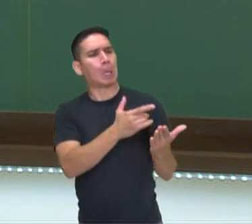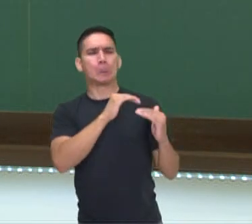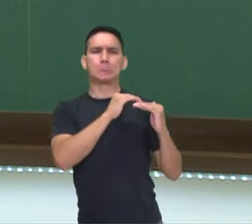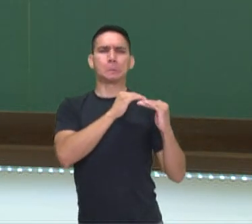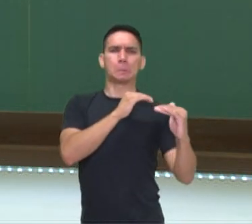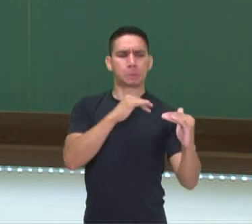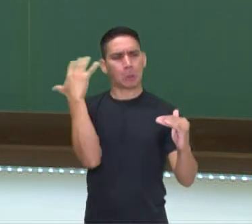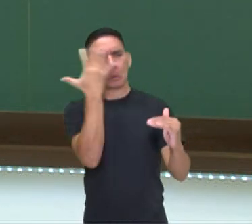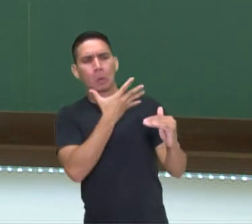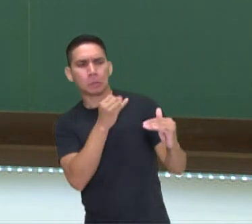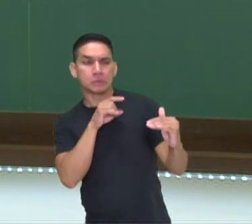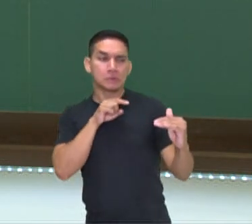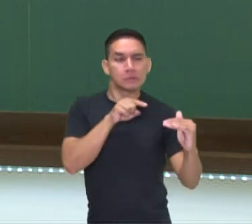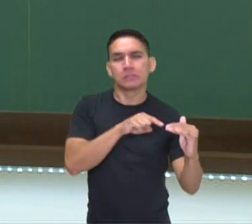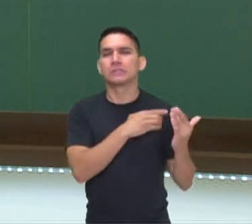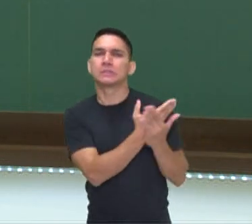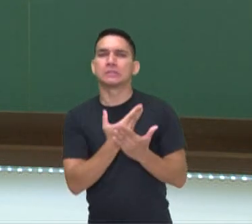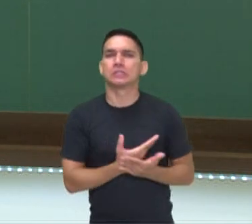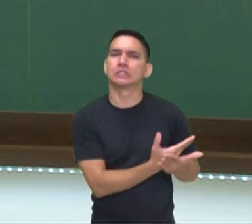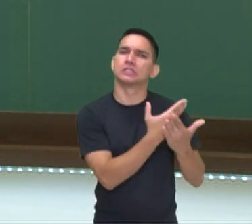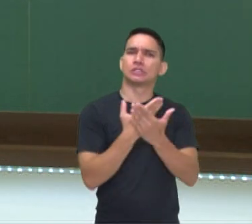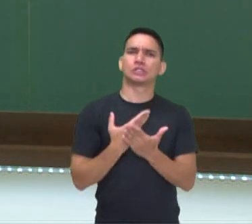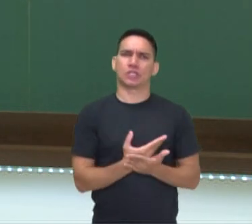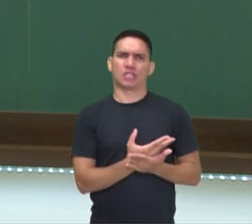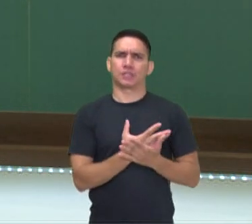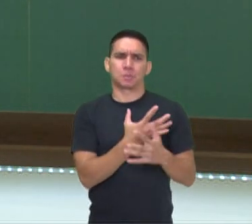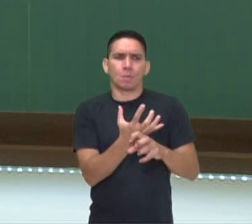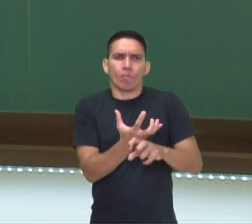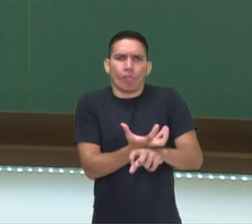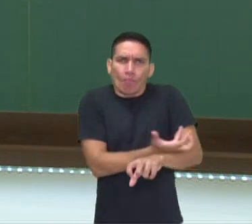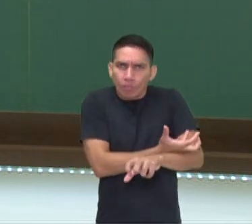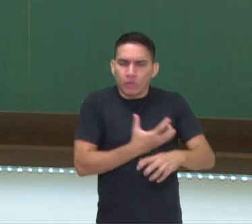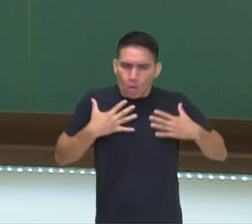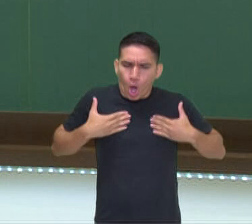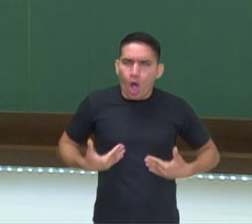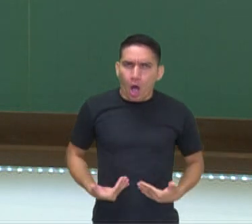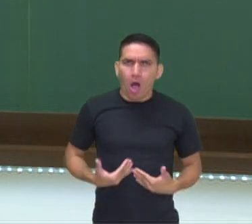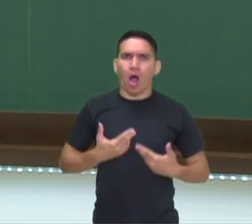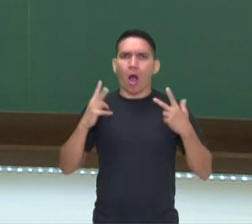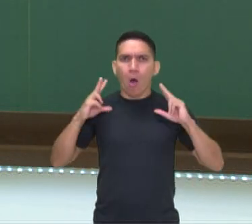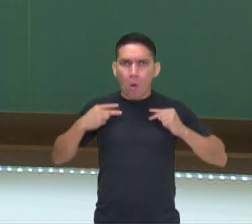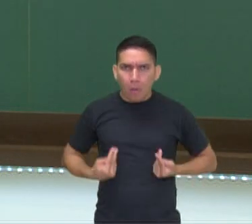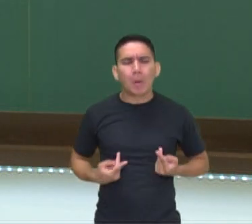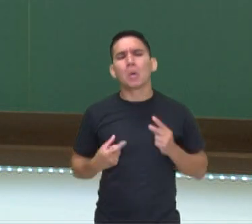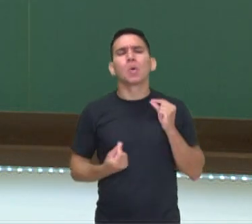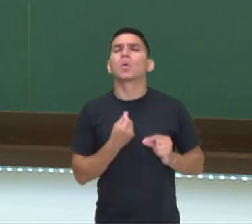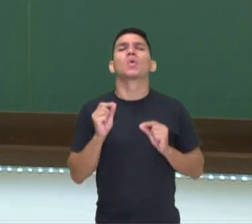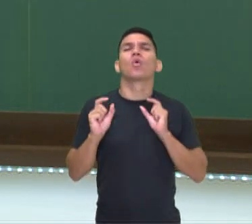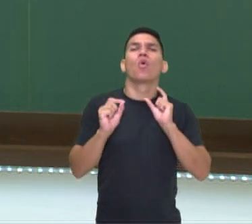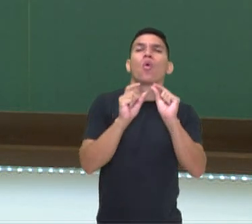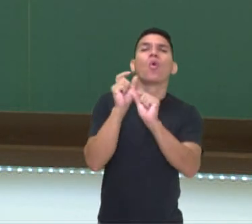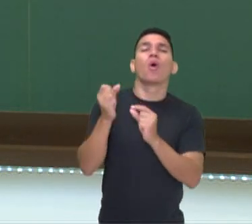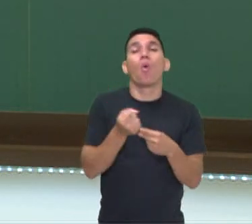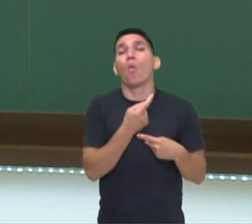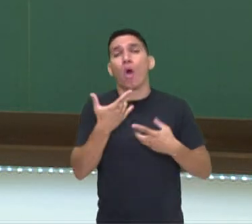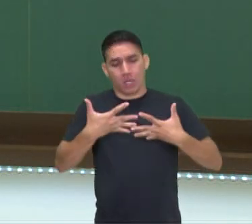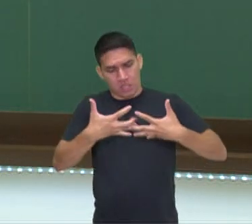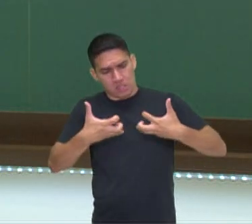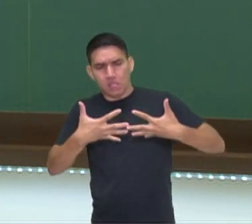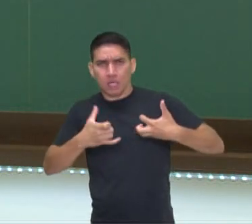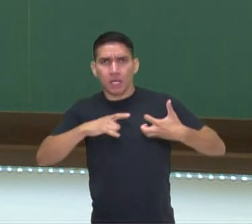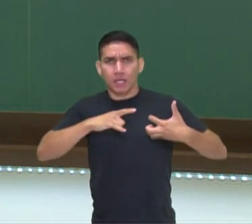contar, que eles estudavam e dissecavam os corpos humanos, né, para saber certinho quantos tendões tinham,